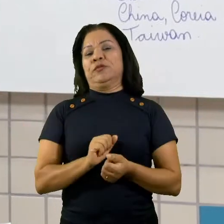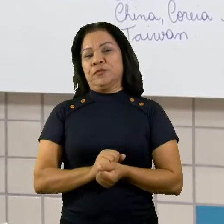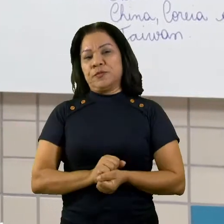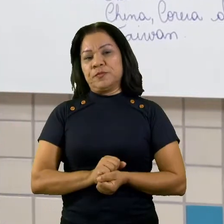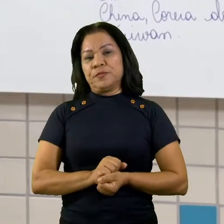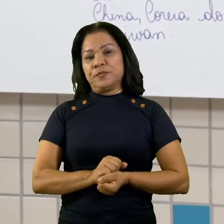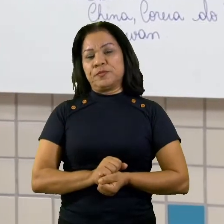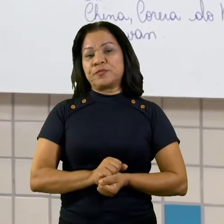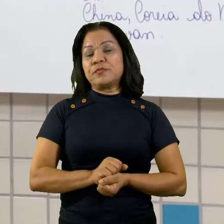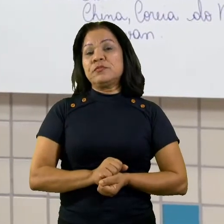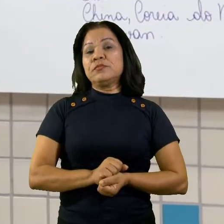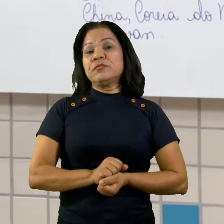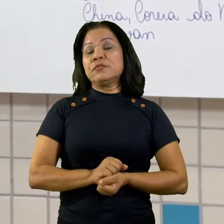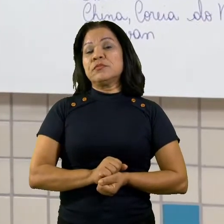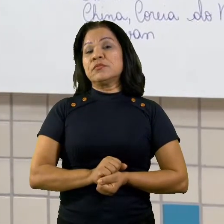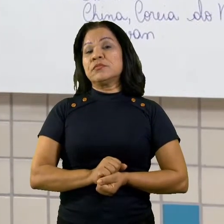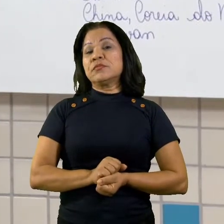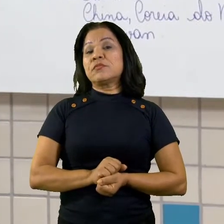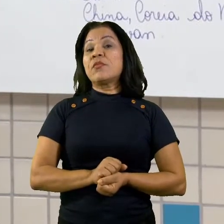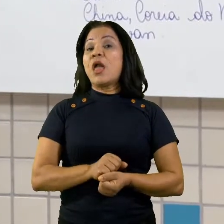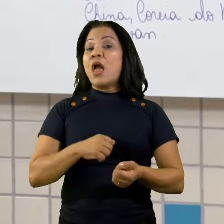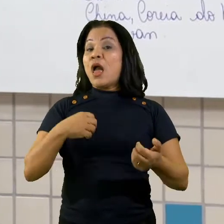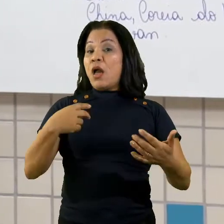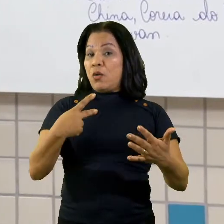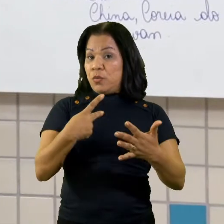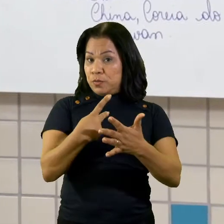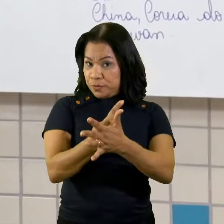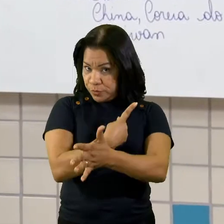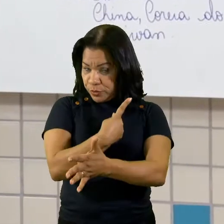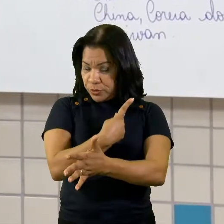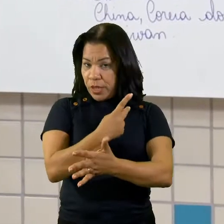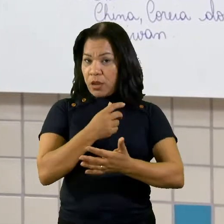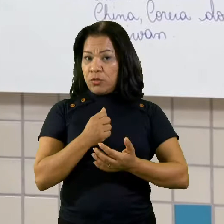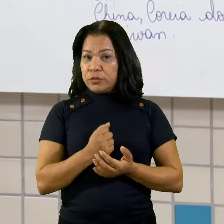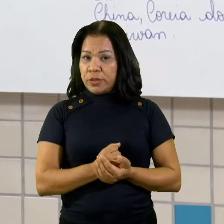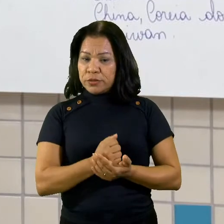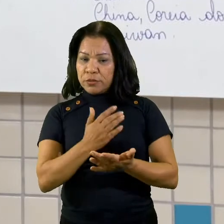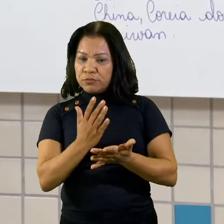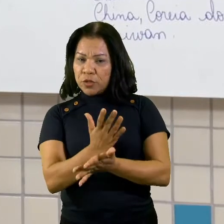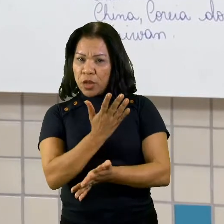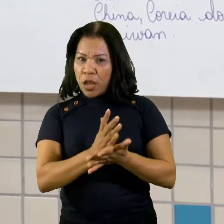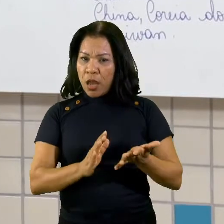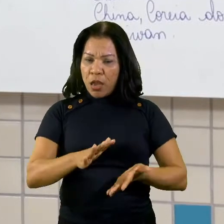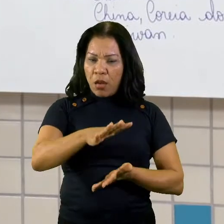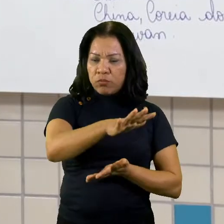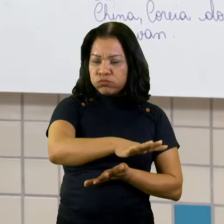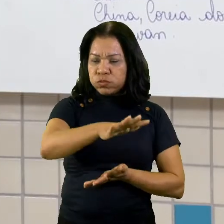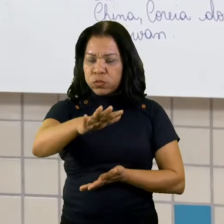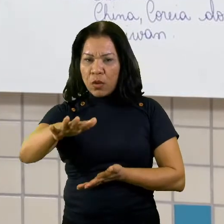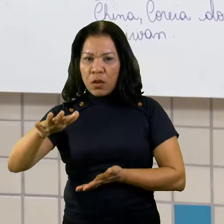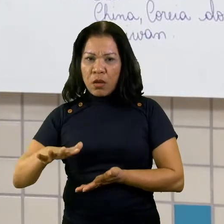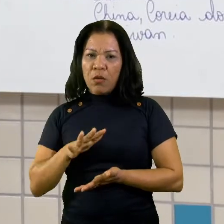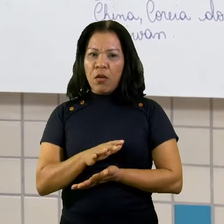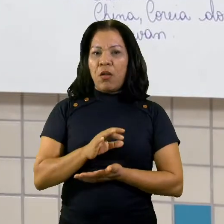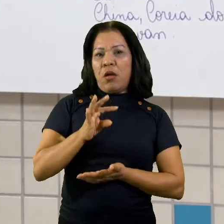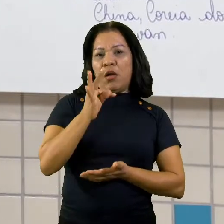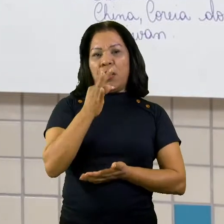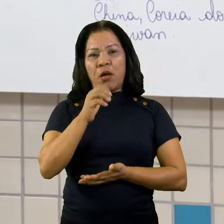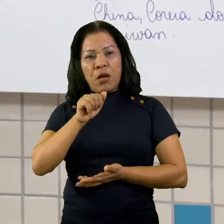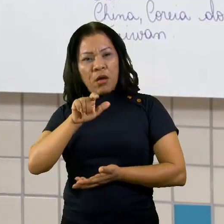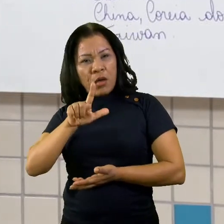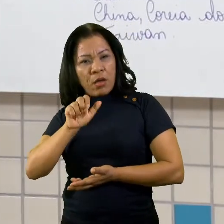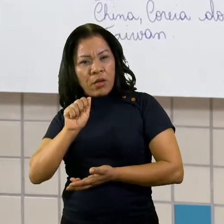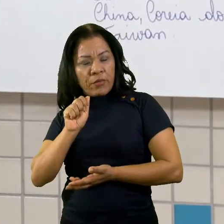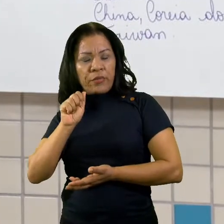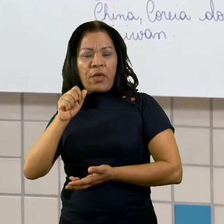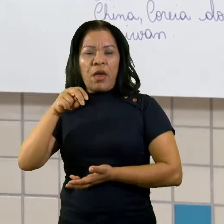Um fator sobre o que está acontecendo em alguns desses locais, principalmente Tailândia, Indonésia, é